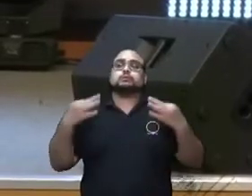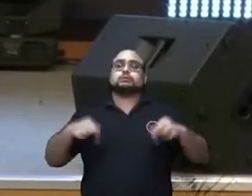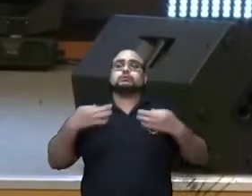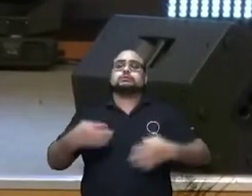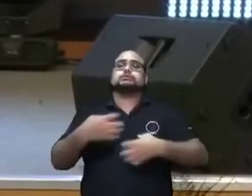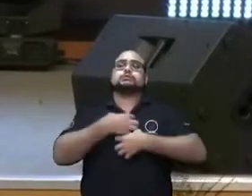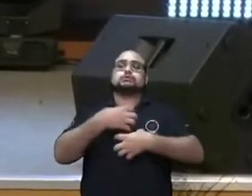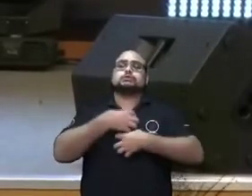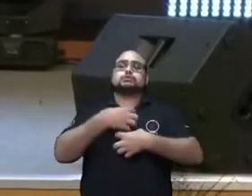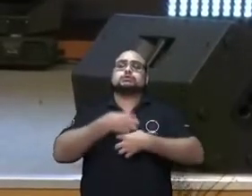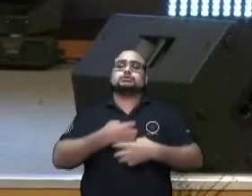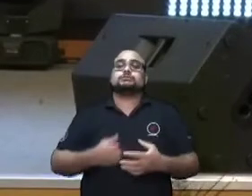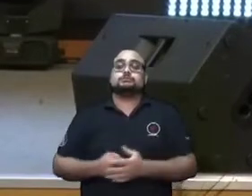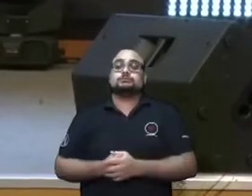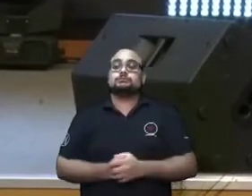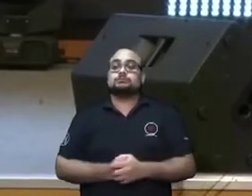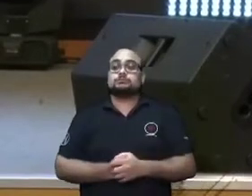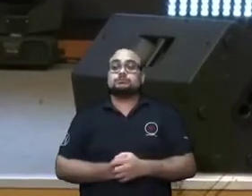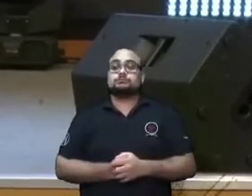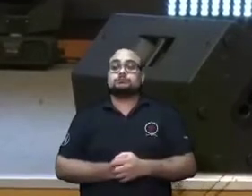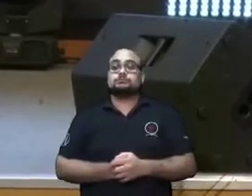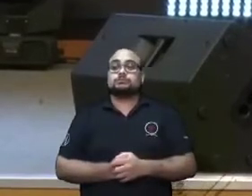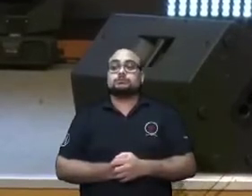José, mas em Jacó.